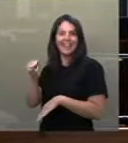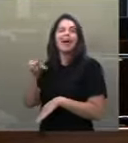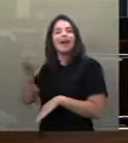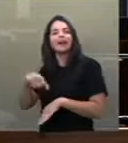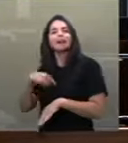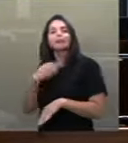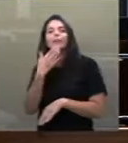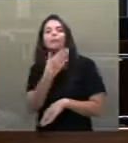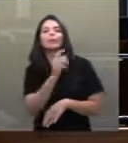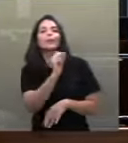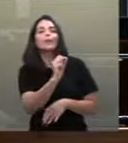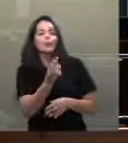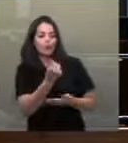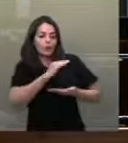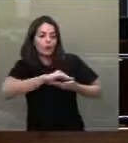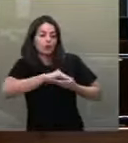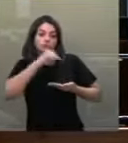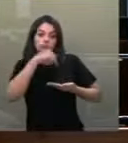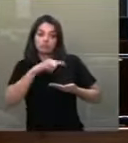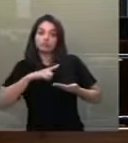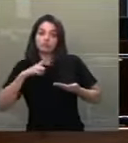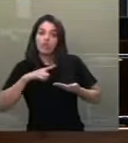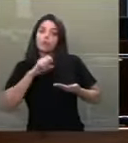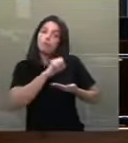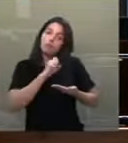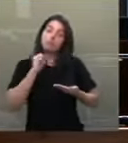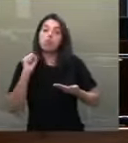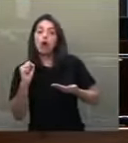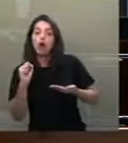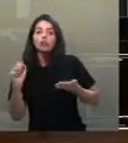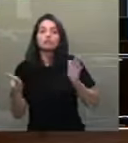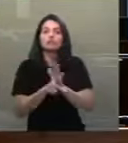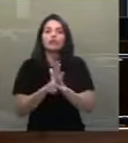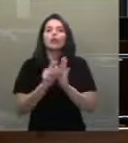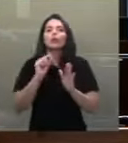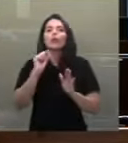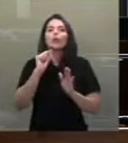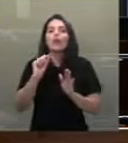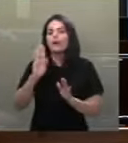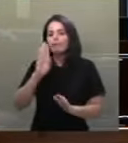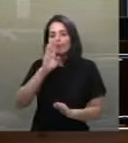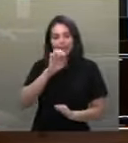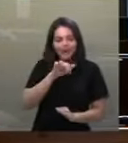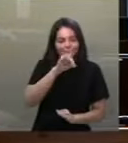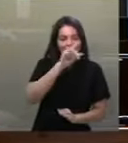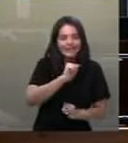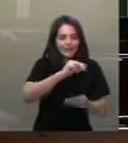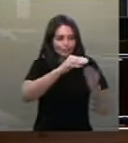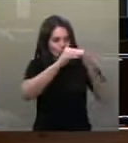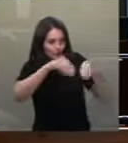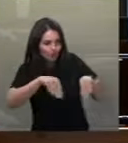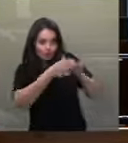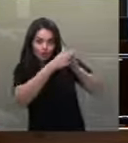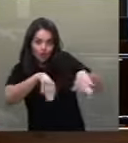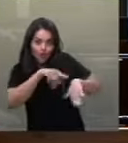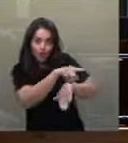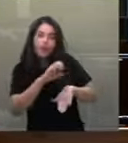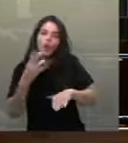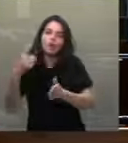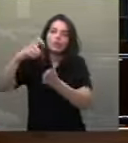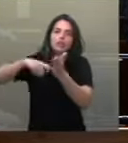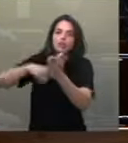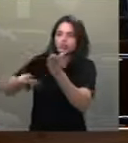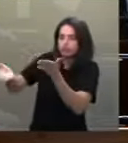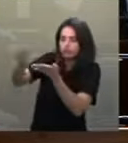para tanto, recursos que podem ser oriundos da própria sistemática da banda ou de algum tributo ou outra receita.